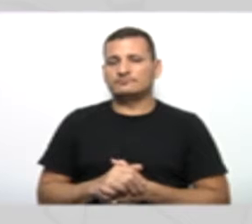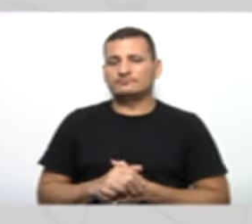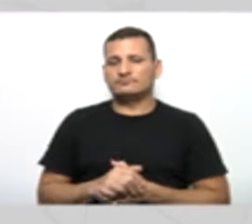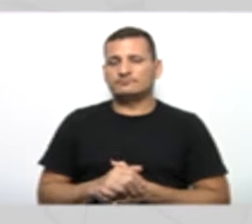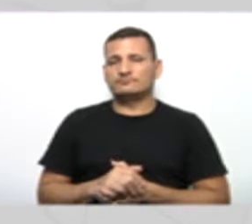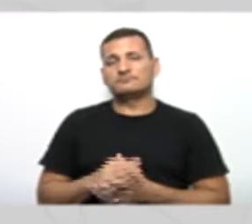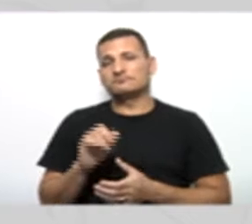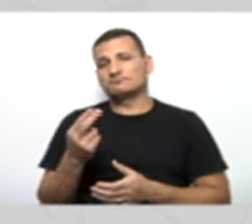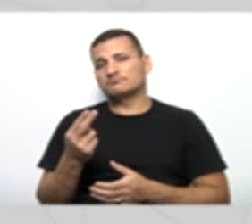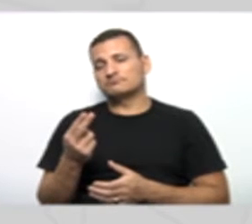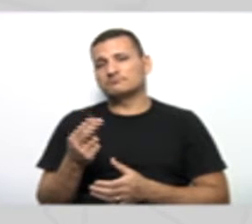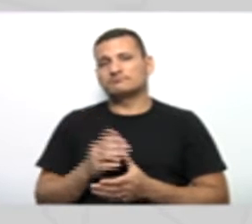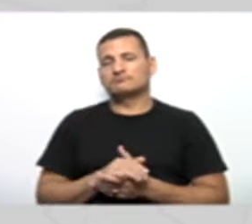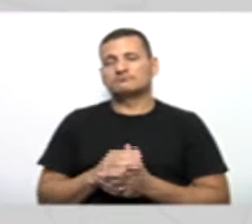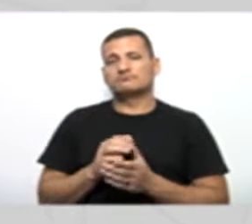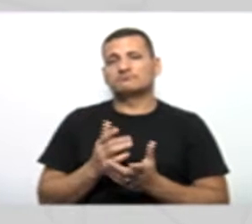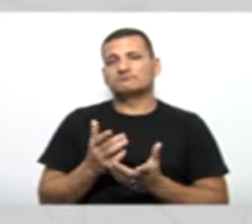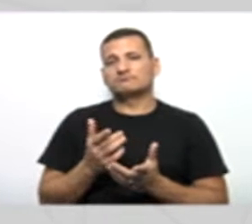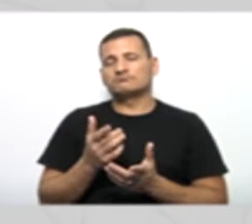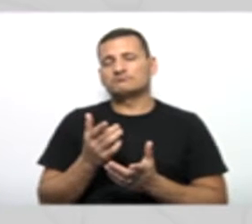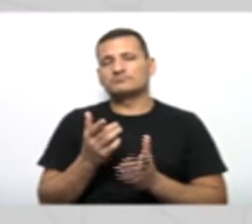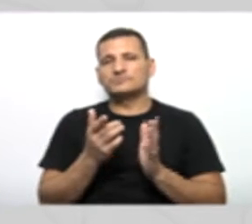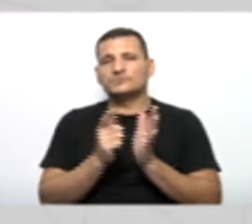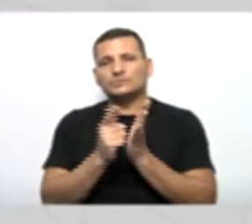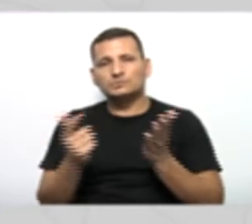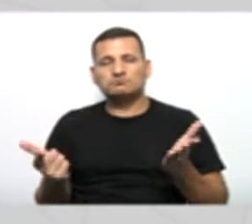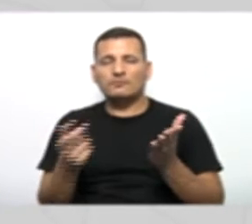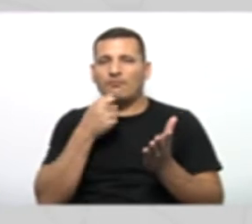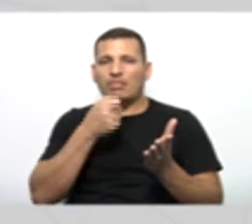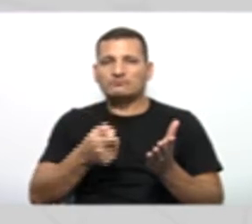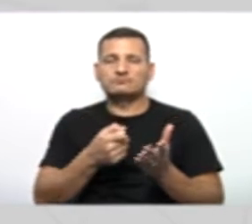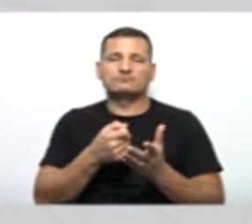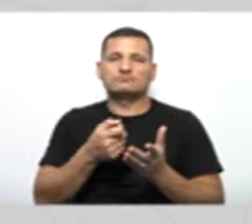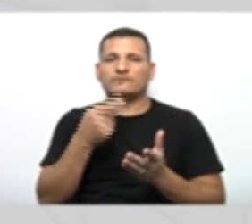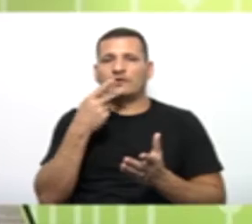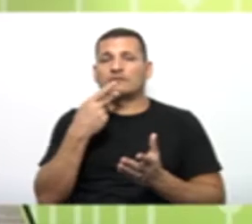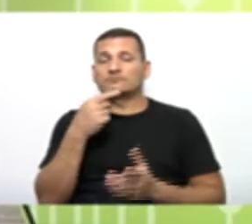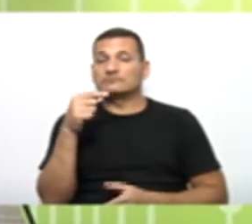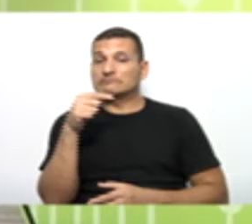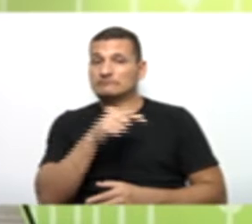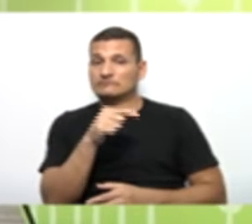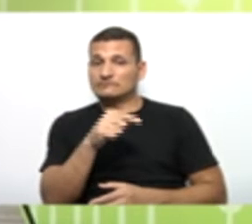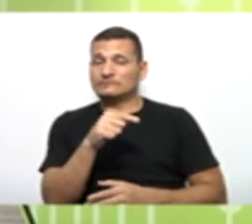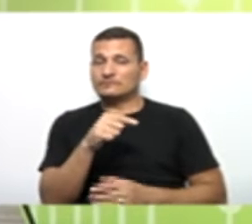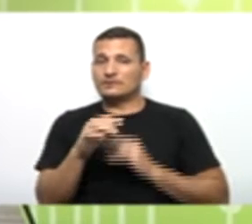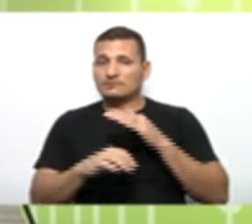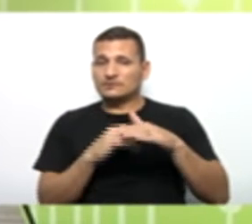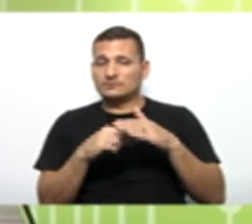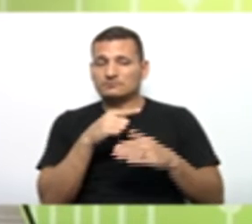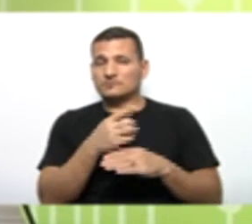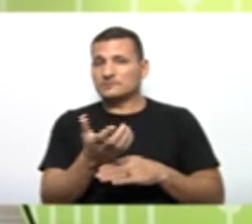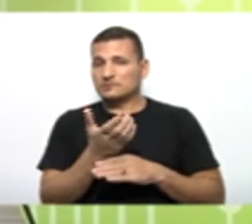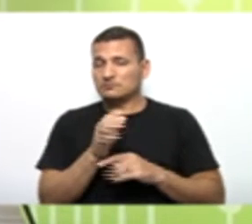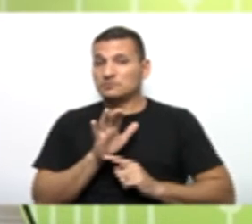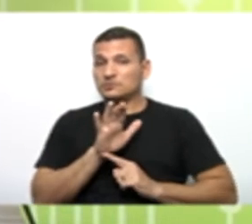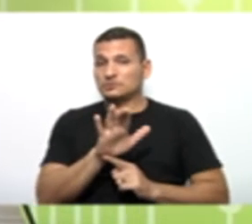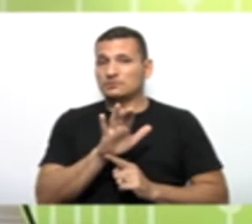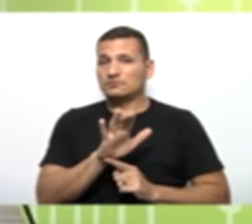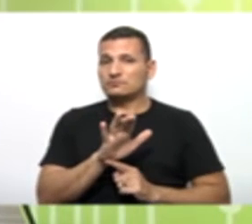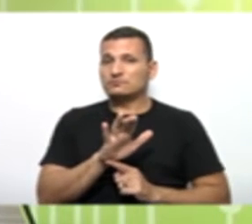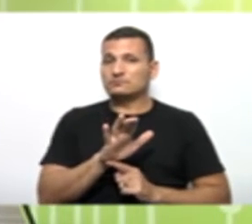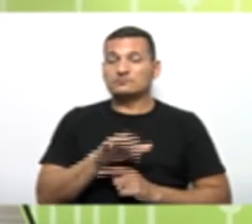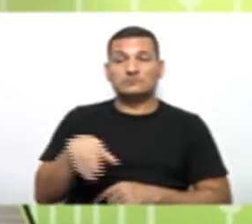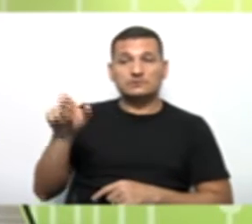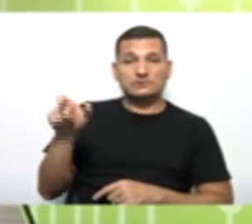os jornais, podem falar assim, mostrar que, essa empresa, ela está querendo demonstrar para os clientes dela que